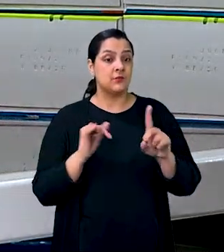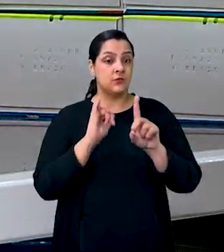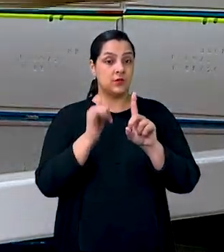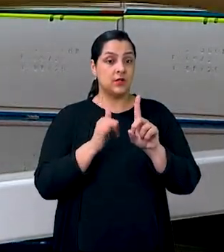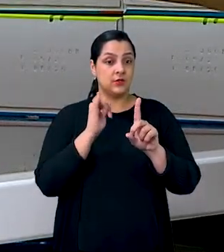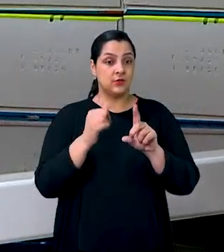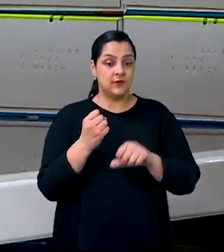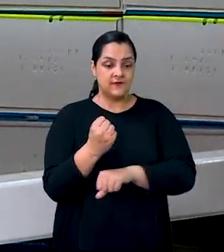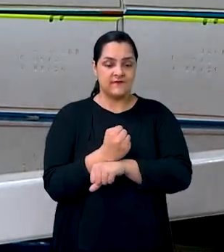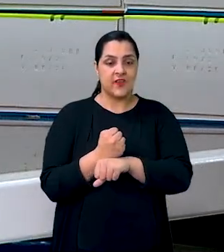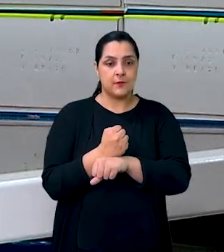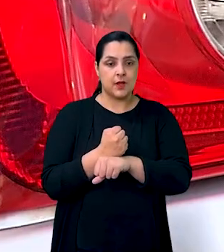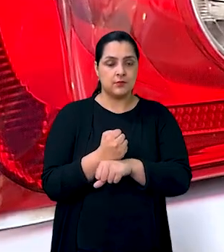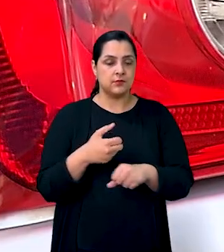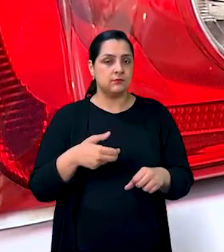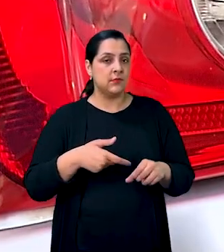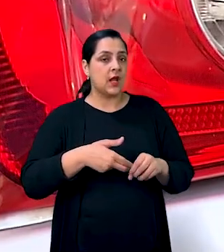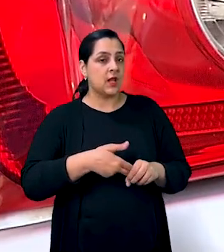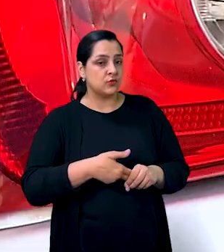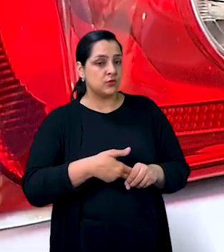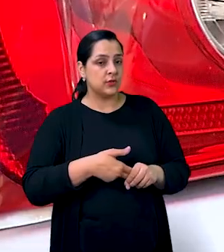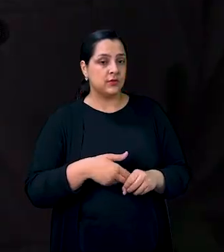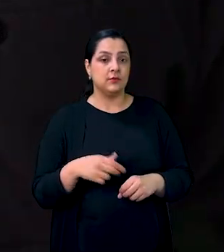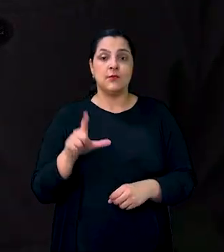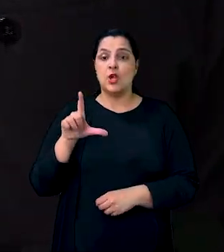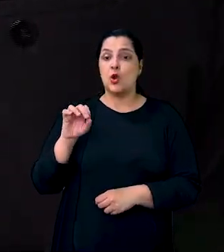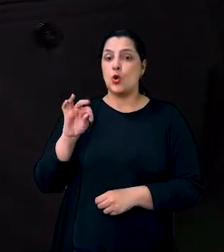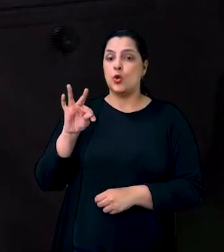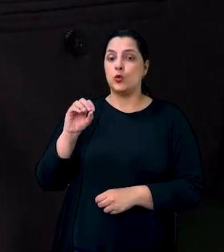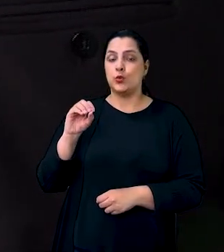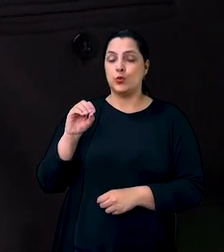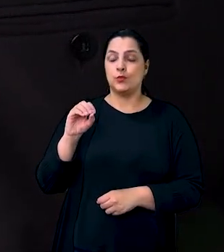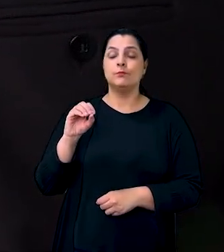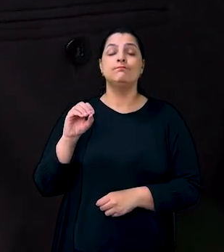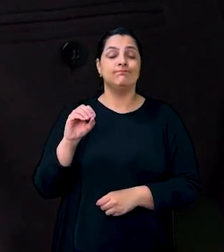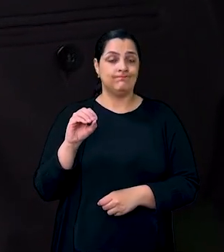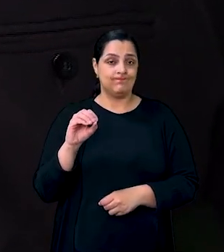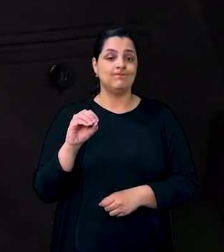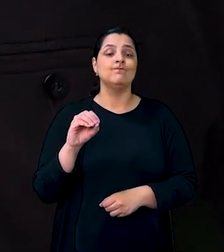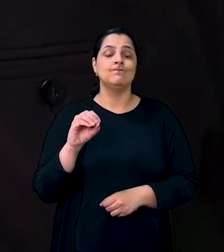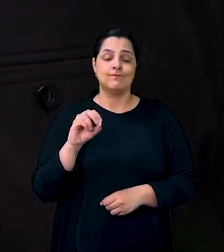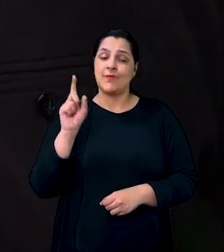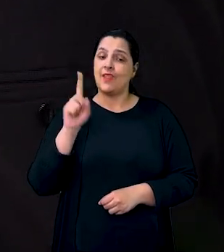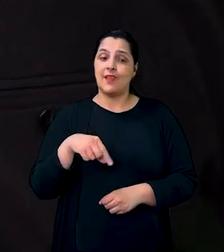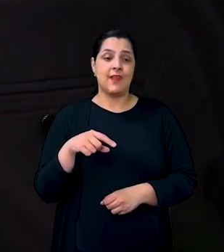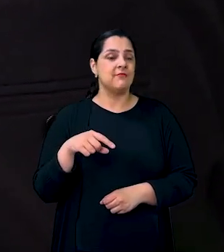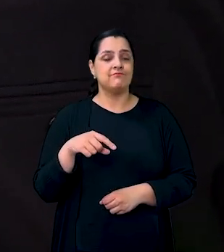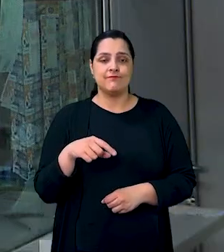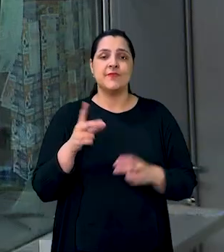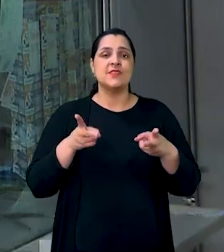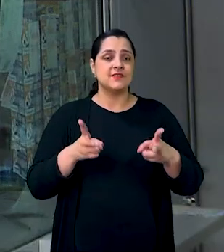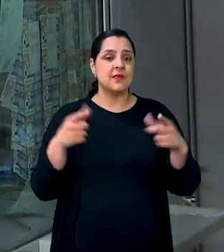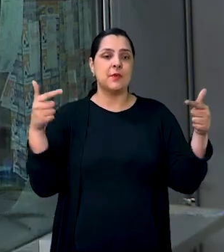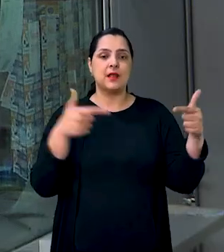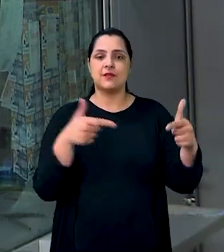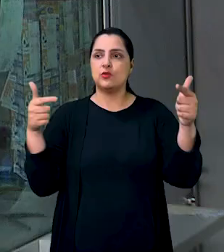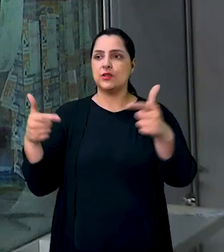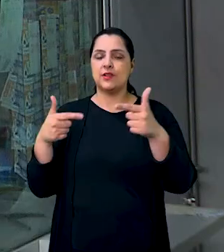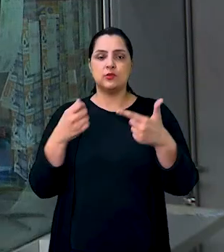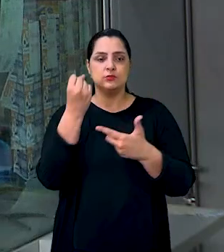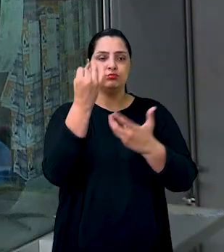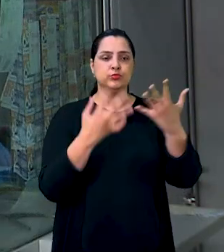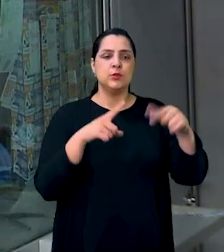para o relator, farmácias, postos de gasolina e lotéricas são alvos constantes de criminosos, em razão